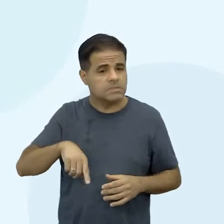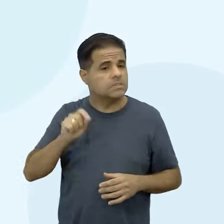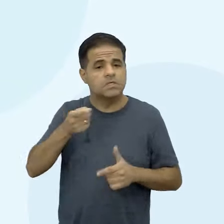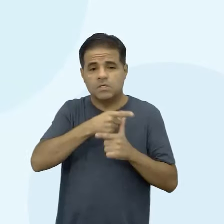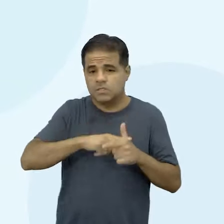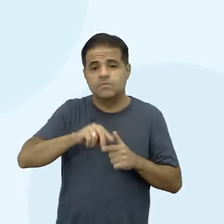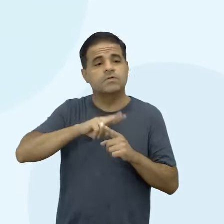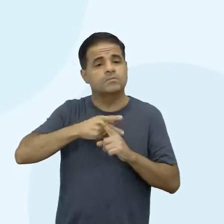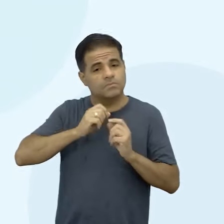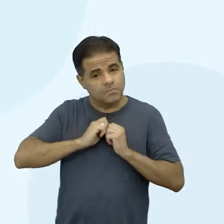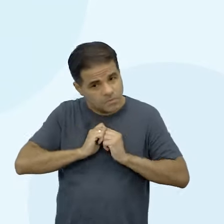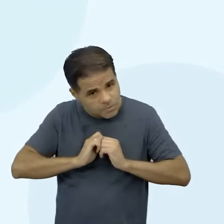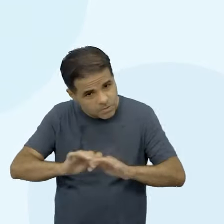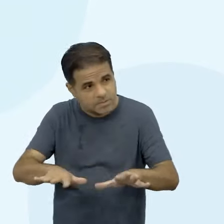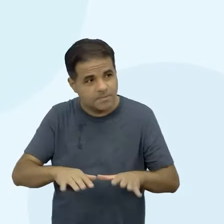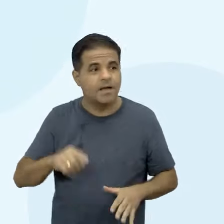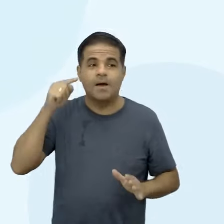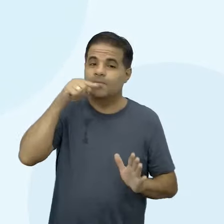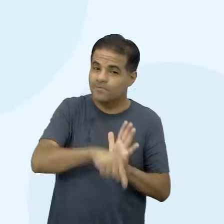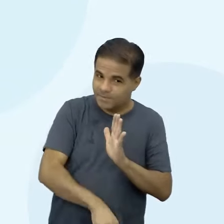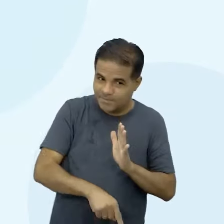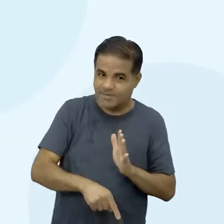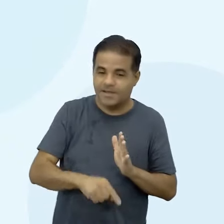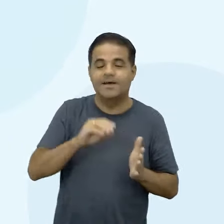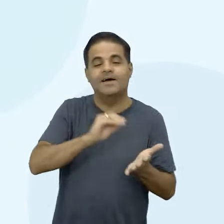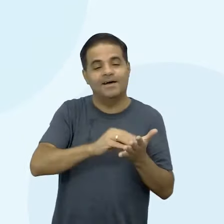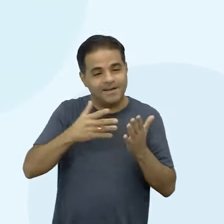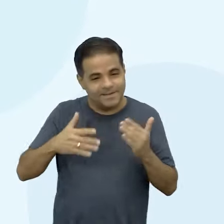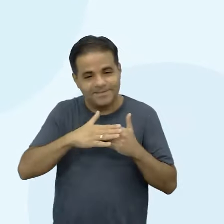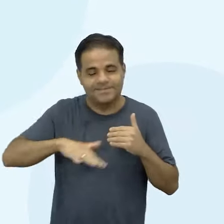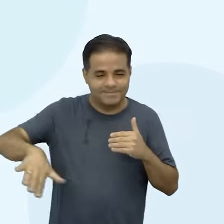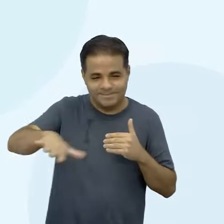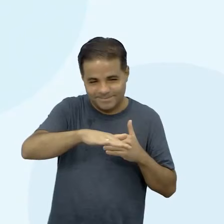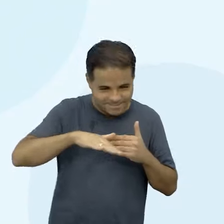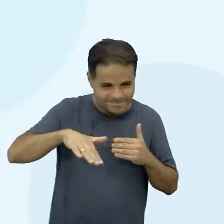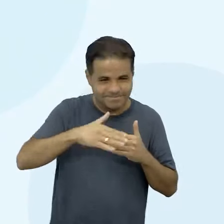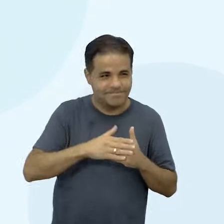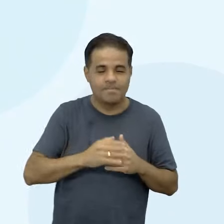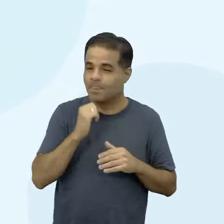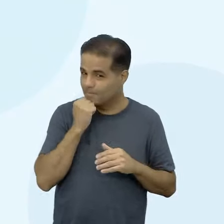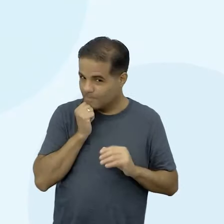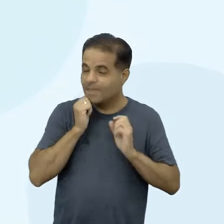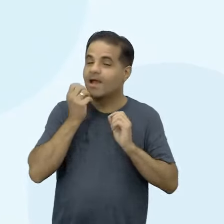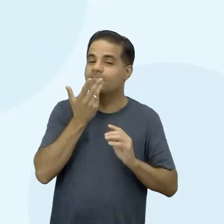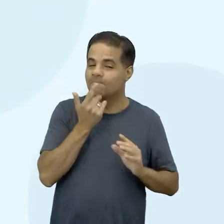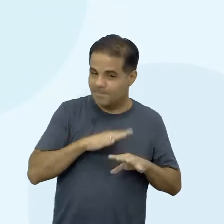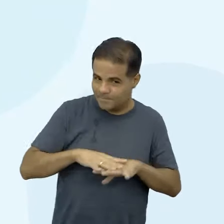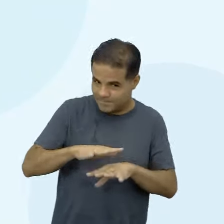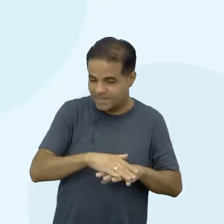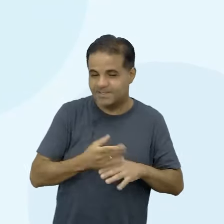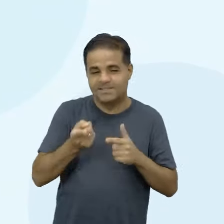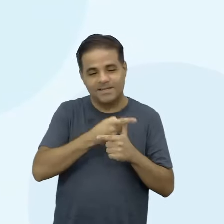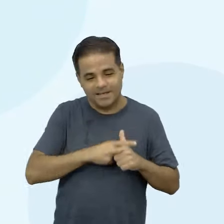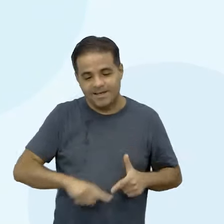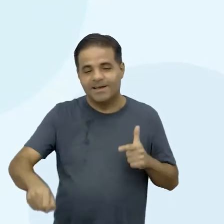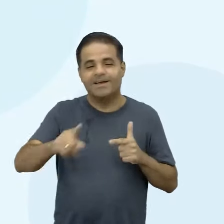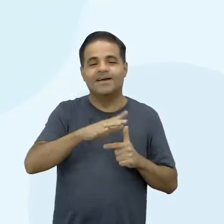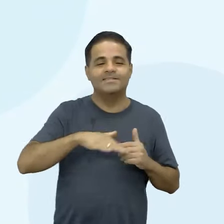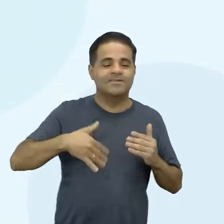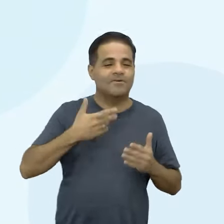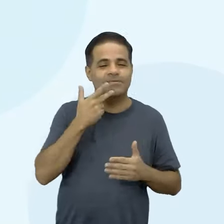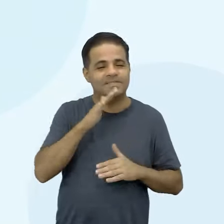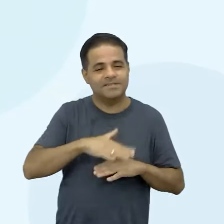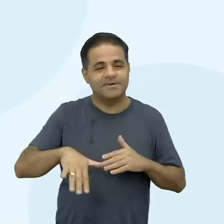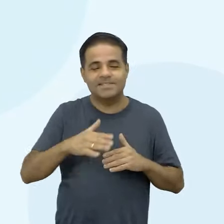divide multiplica, né, o mapa do aprofundamento curricular de Ciências Humanas e Matemática, ele está dividido aí em